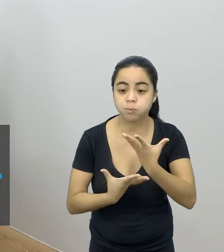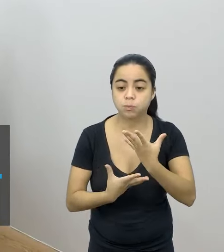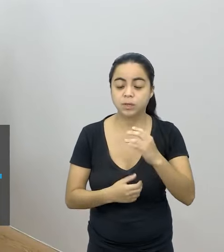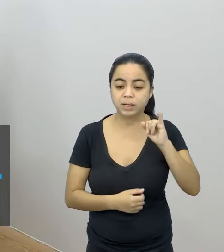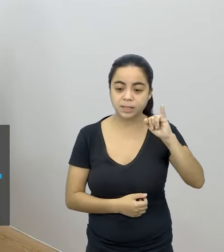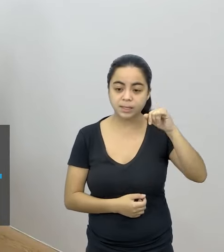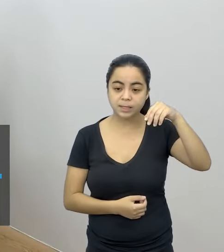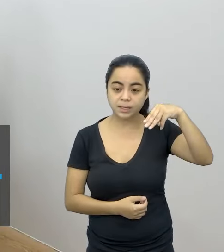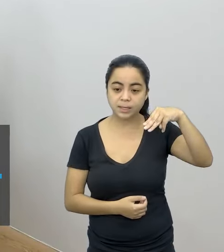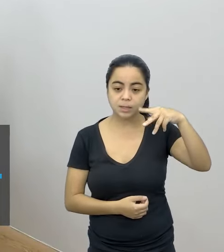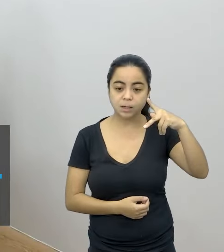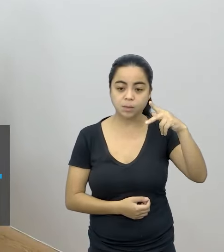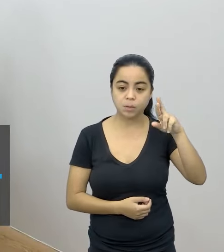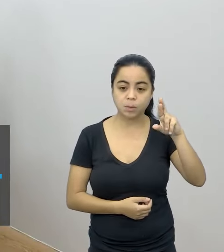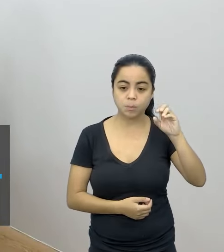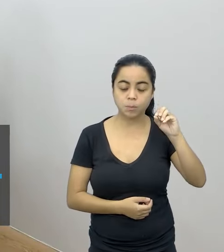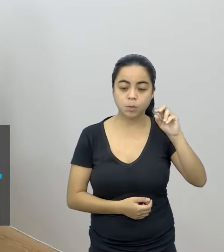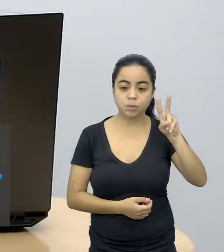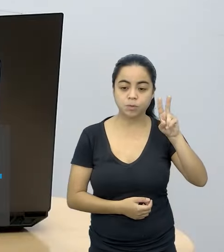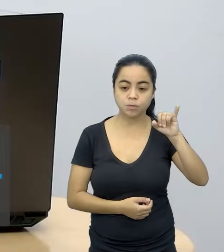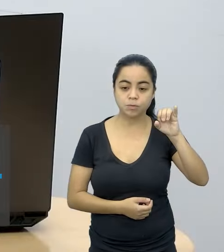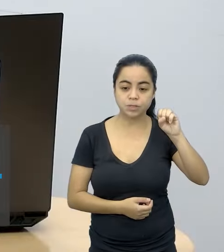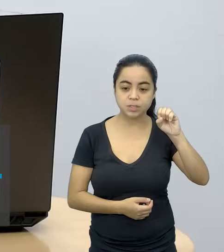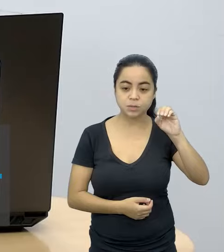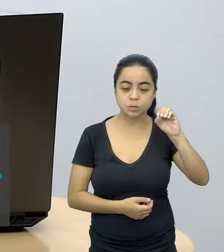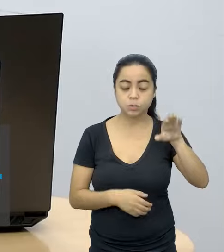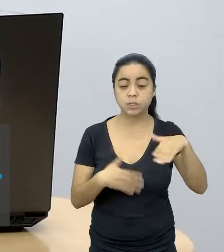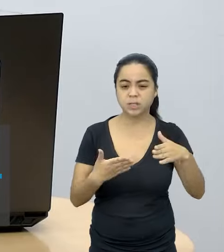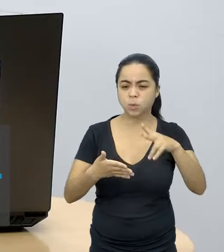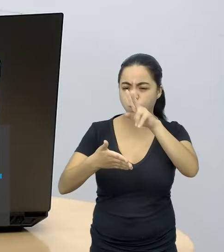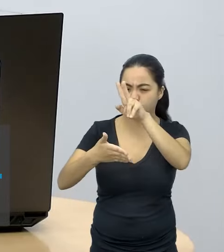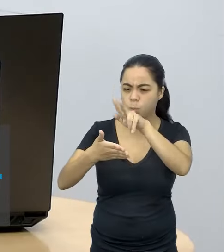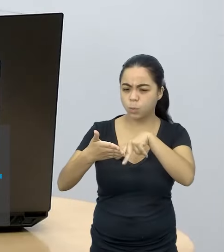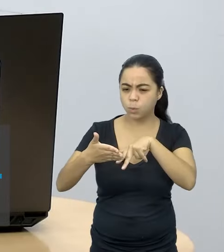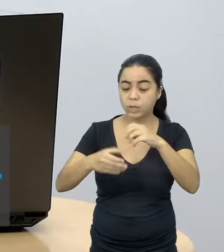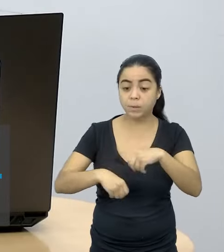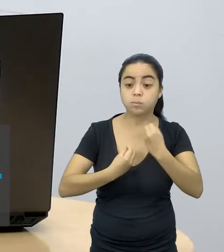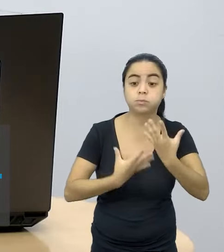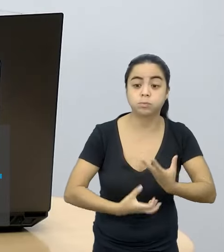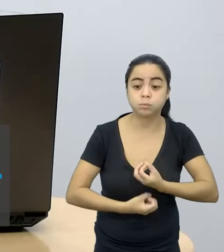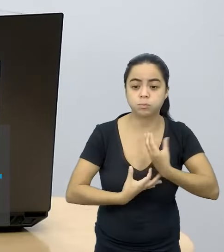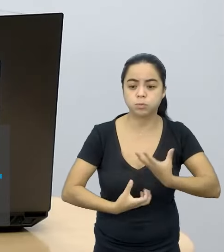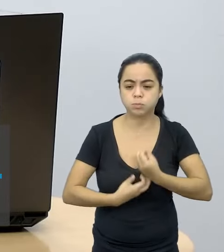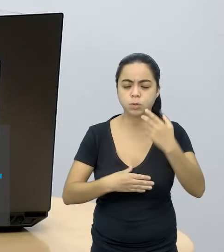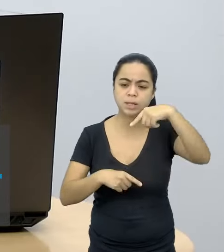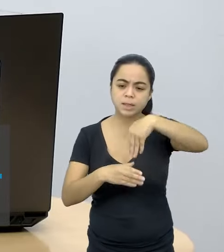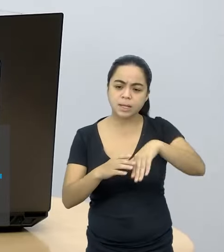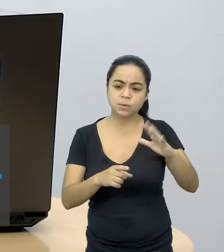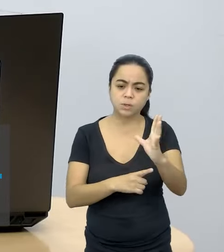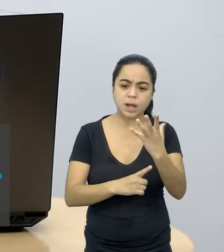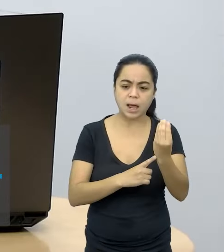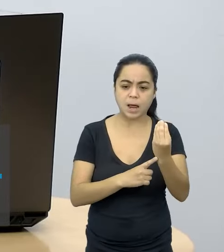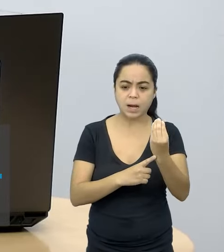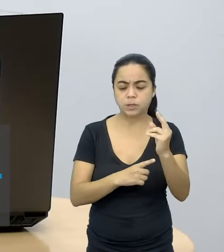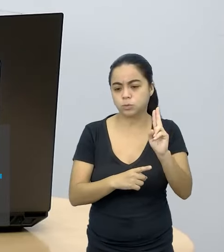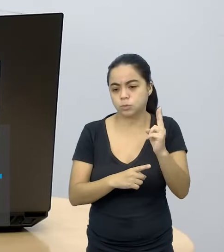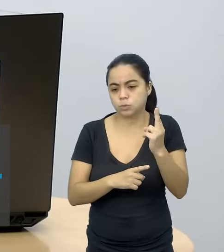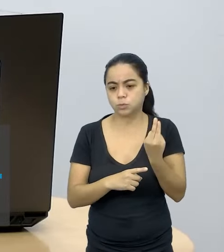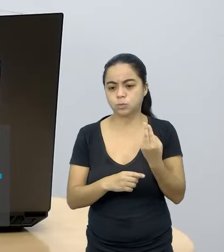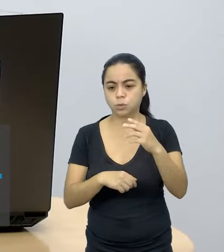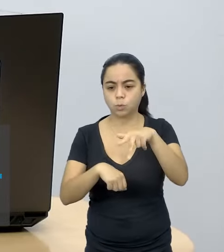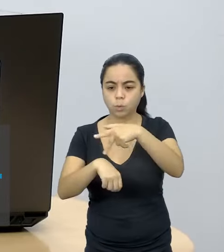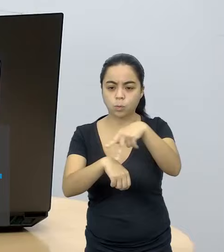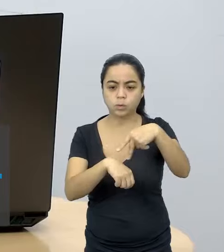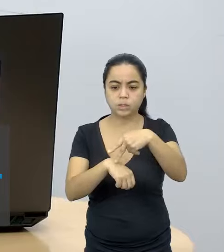pegar um texto e fazer uma improvisação, colocando na área artística ou na dança. Isso vocês